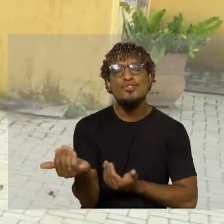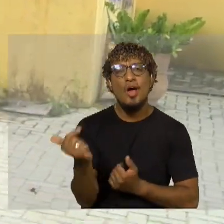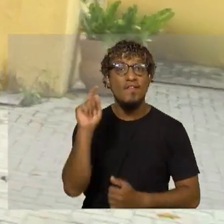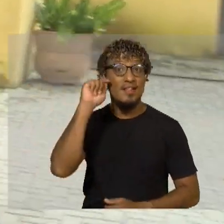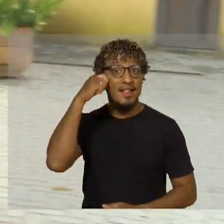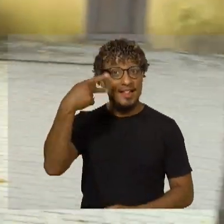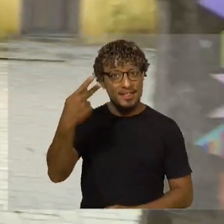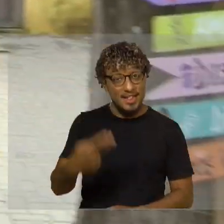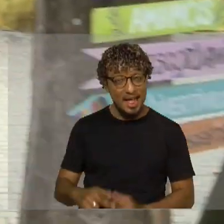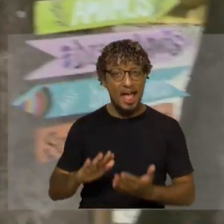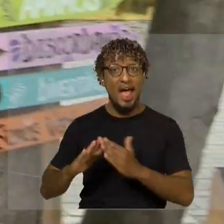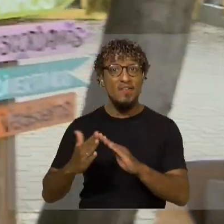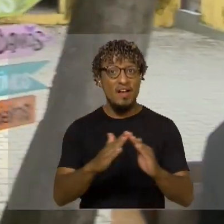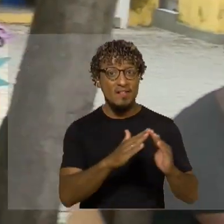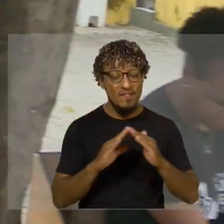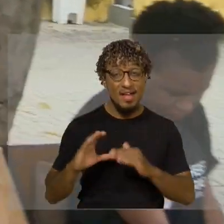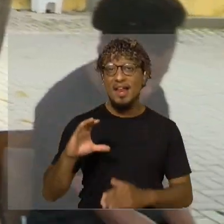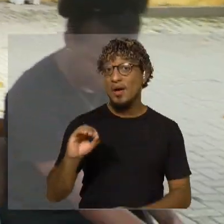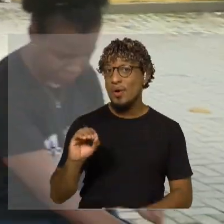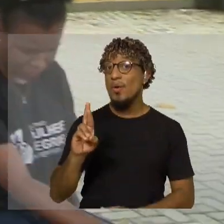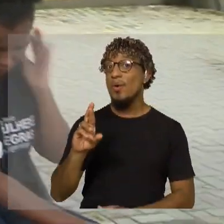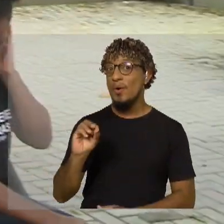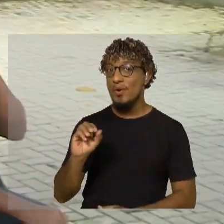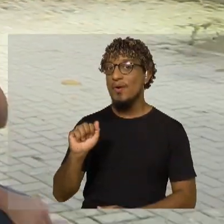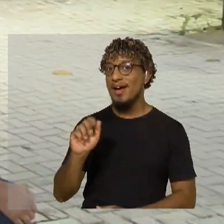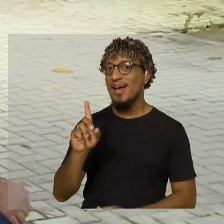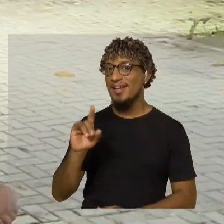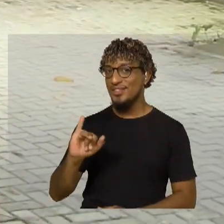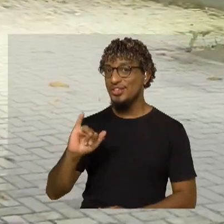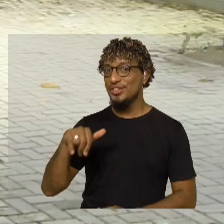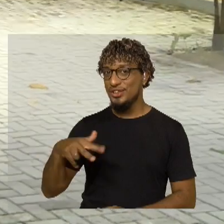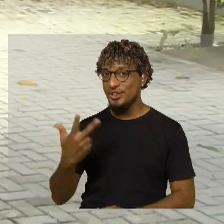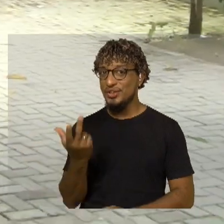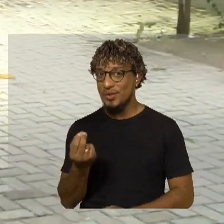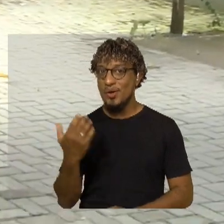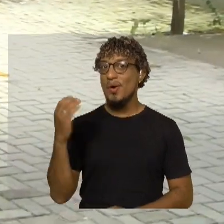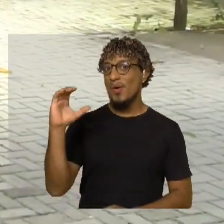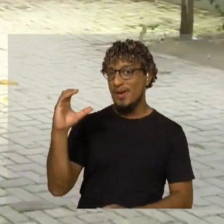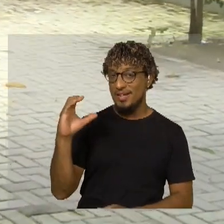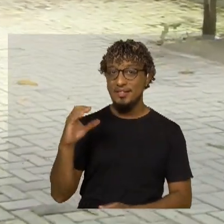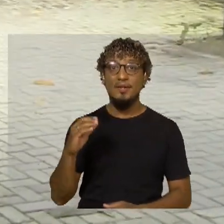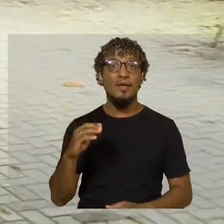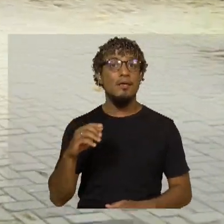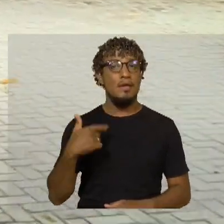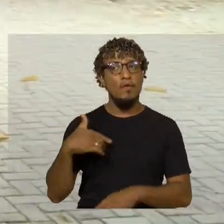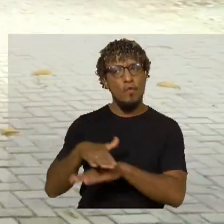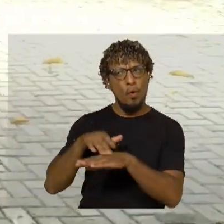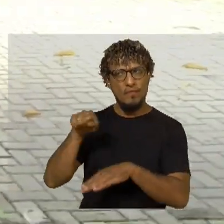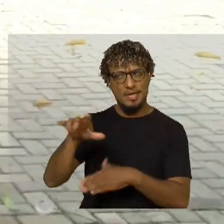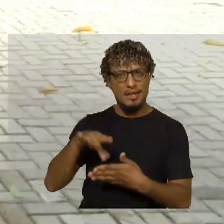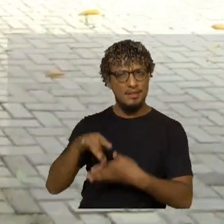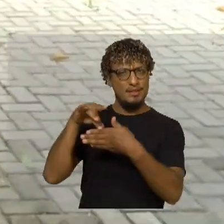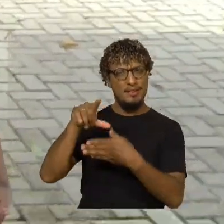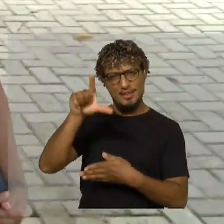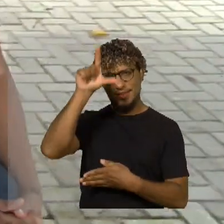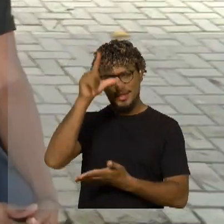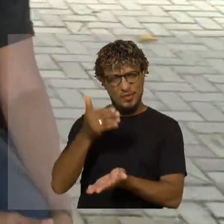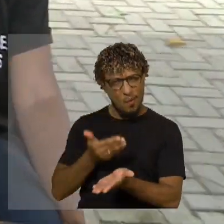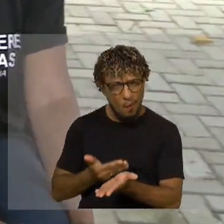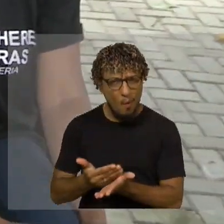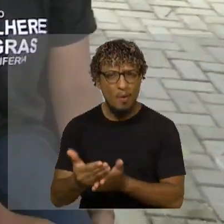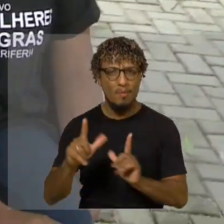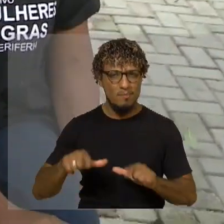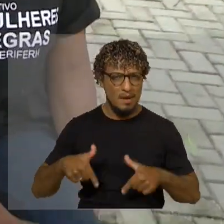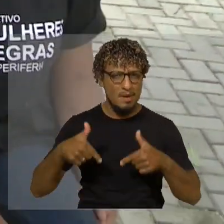favela do Coroadinho. Por esse motivo, eu vou conversar com quem esteve desde o começo aí à frente da organização e do